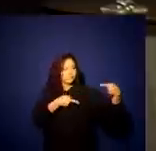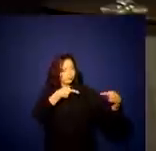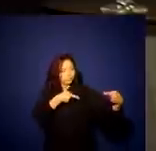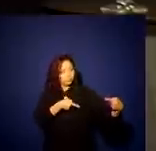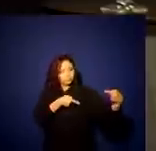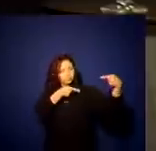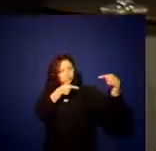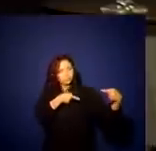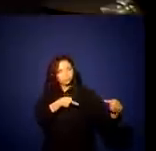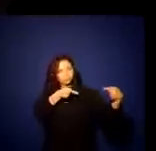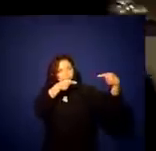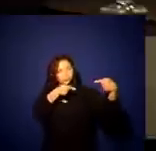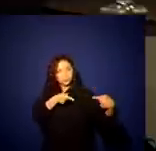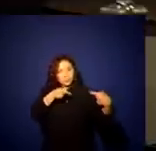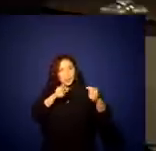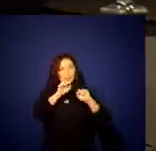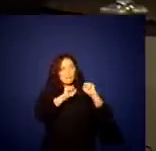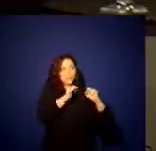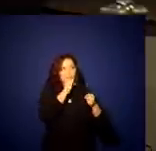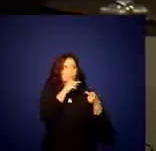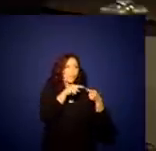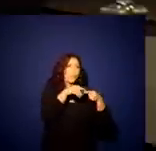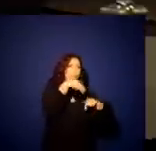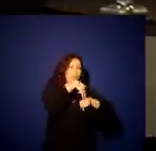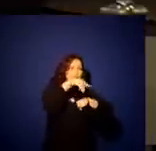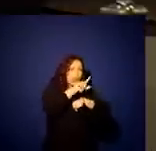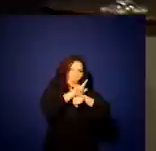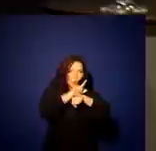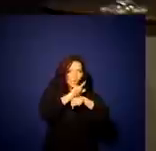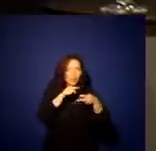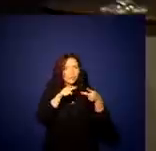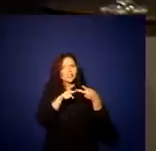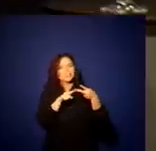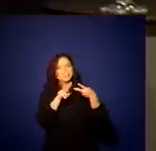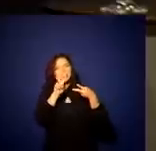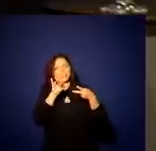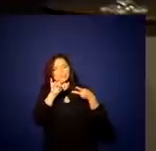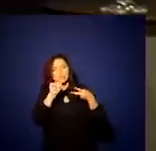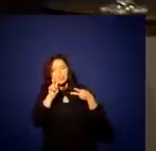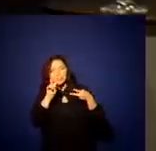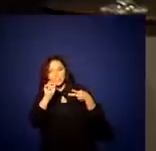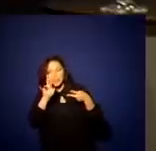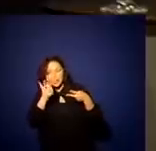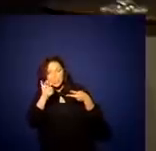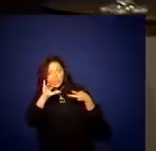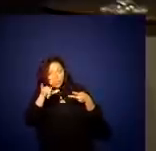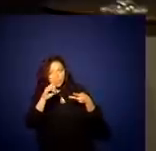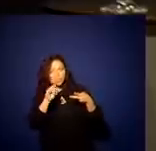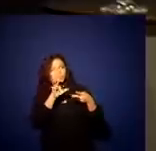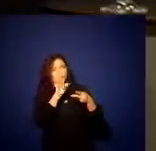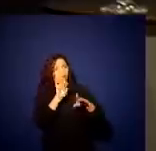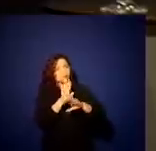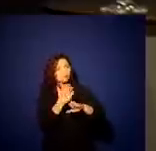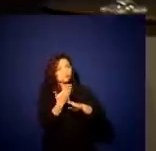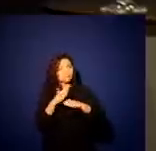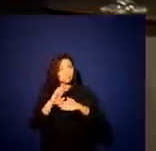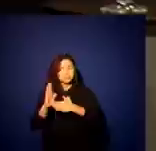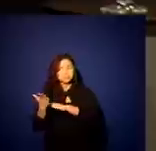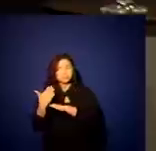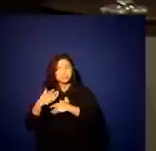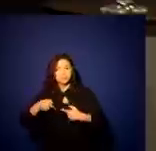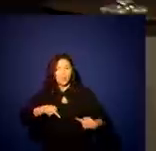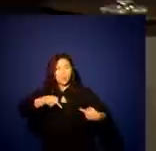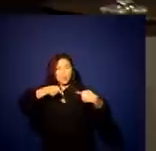MercadoLivre Magazine Luiza Via Varejo iam se beneficiar direto e indiretamente